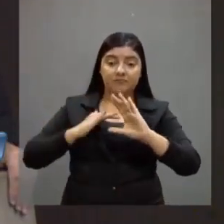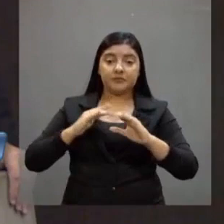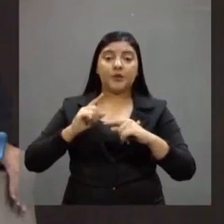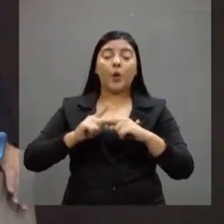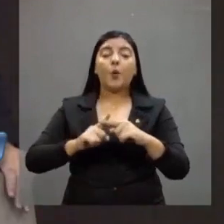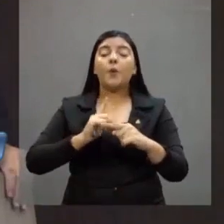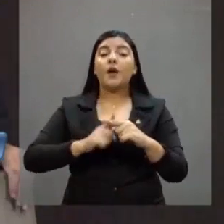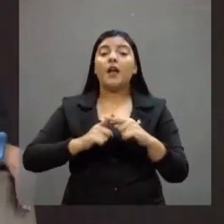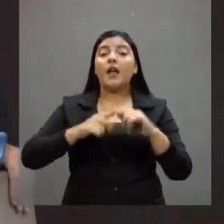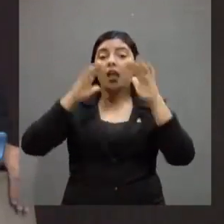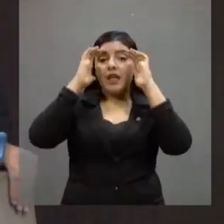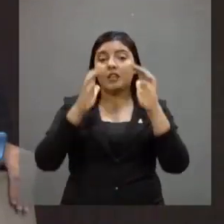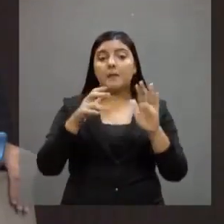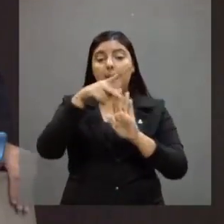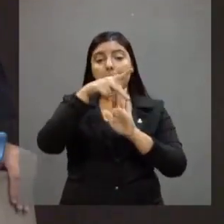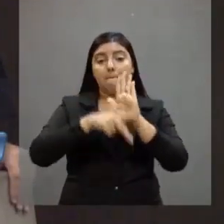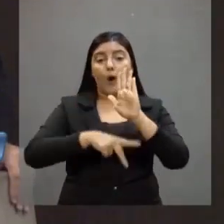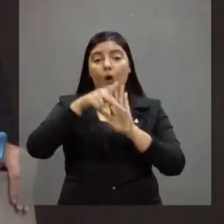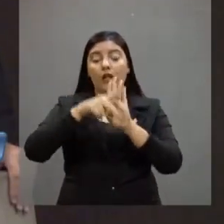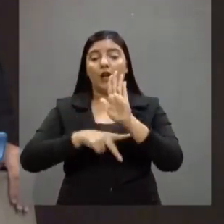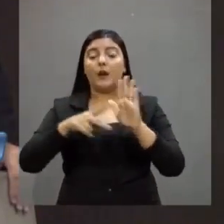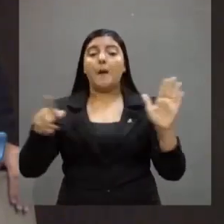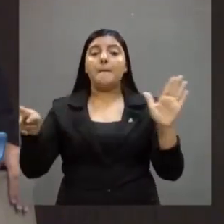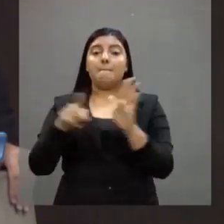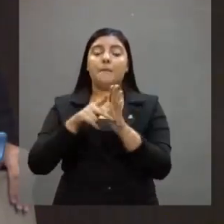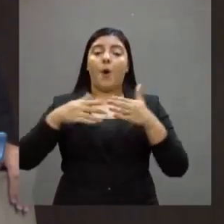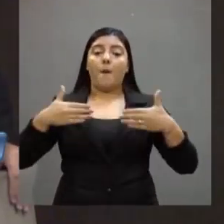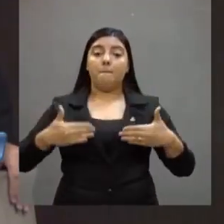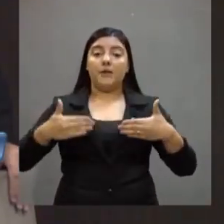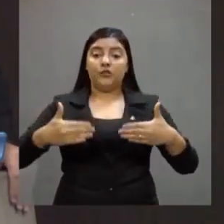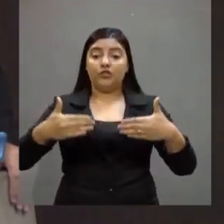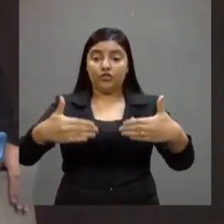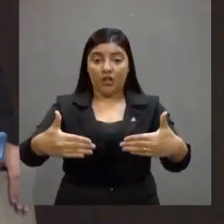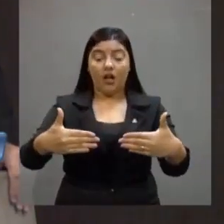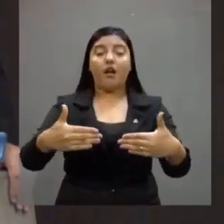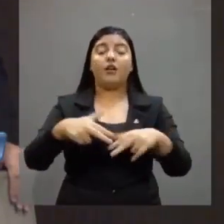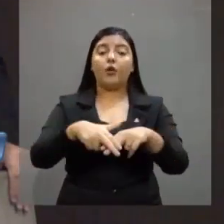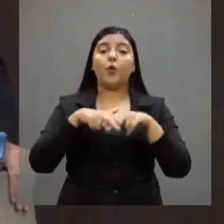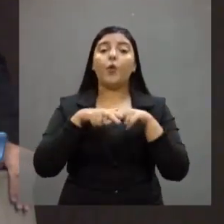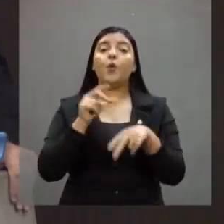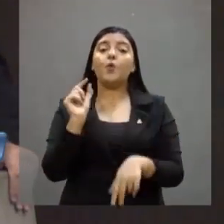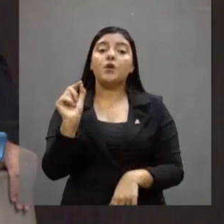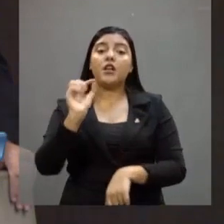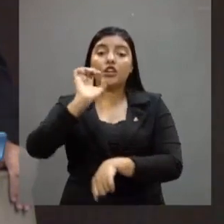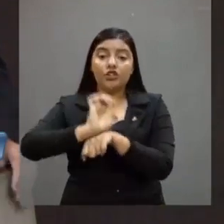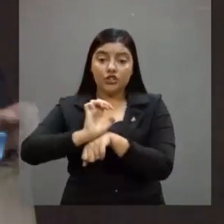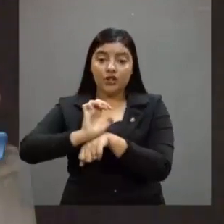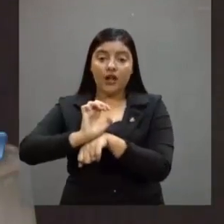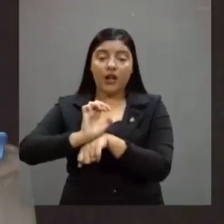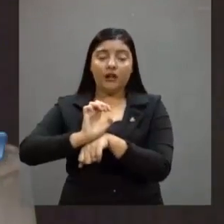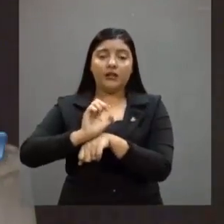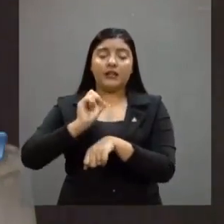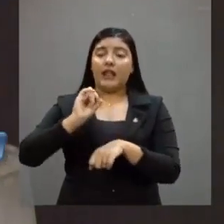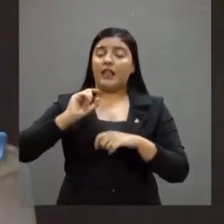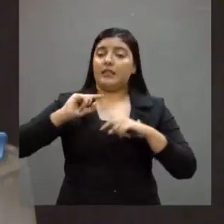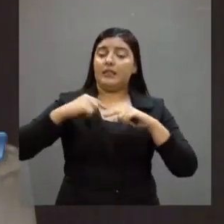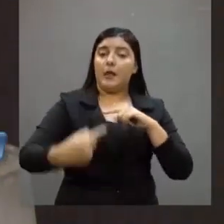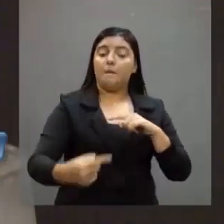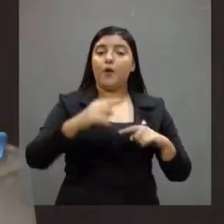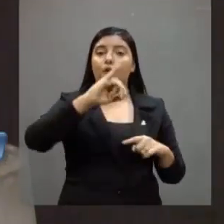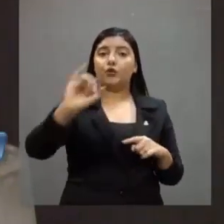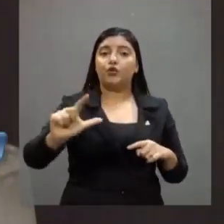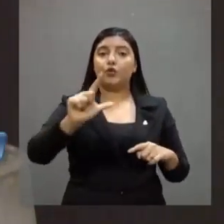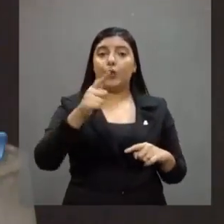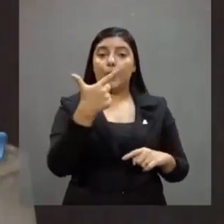para obedecer uma portaria ministerial que diz que o Estado que, depois de julho